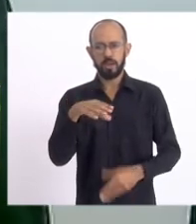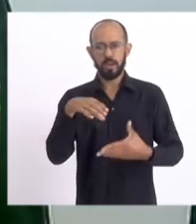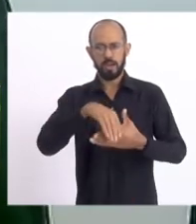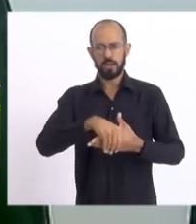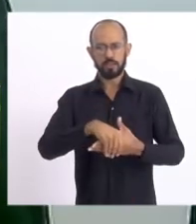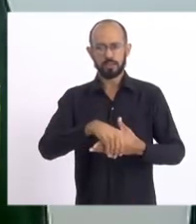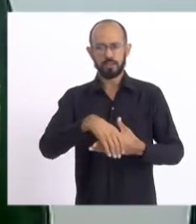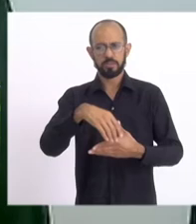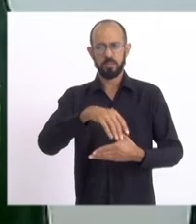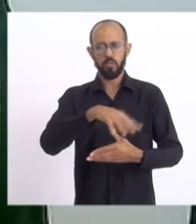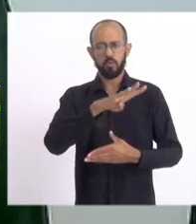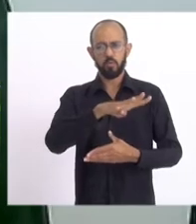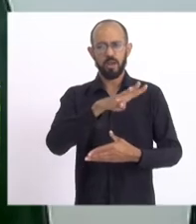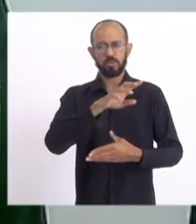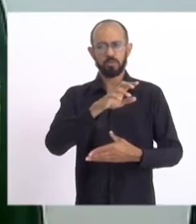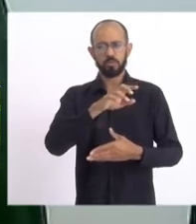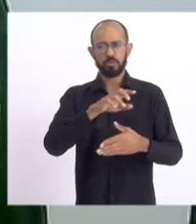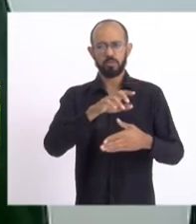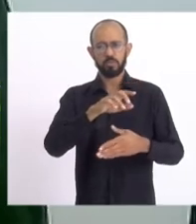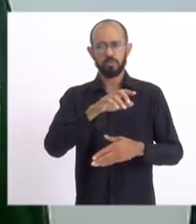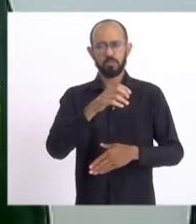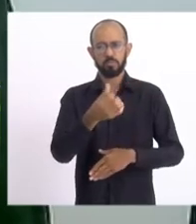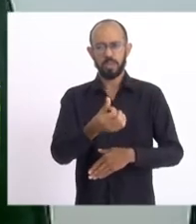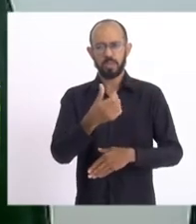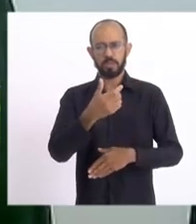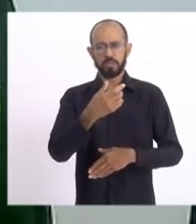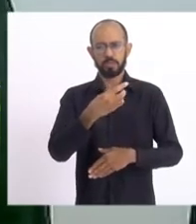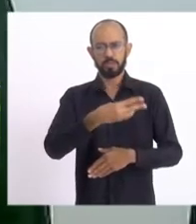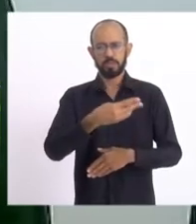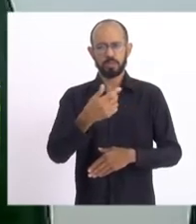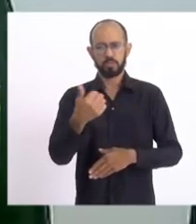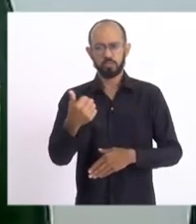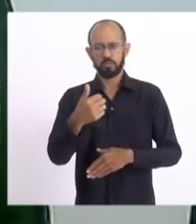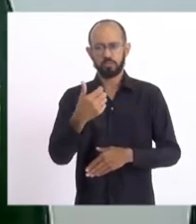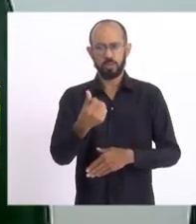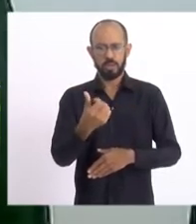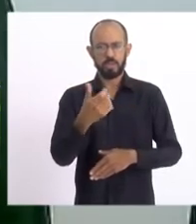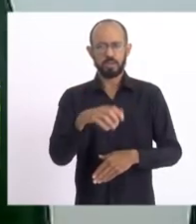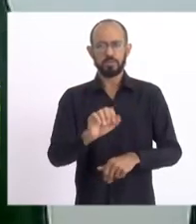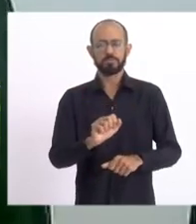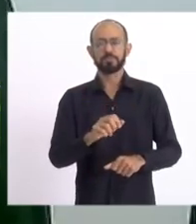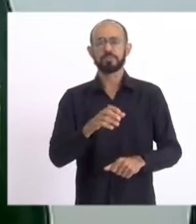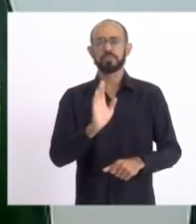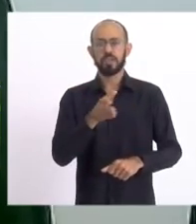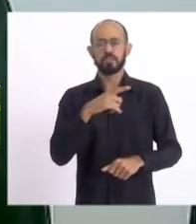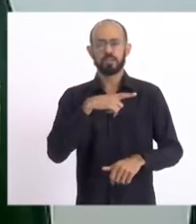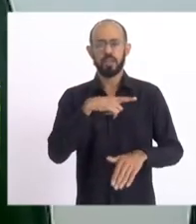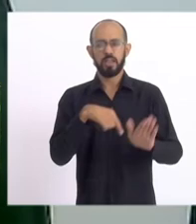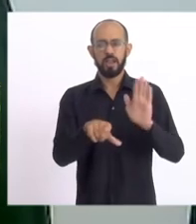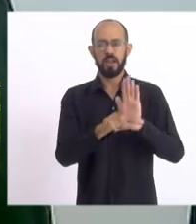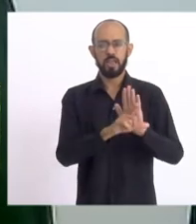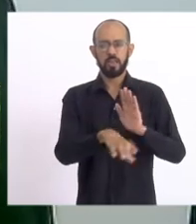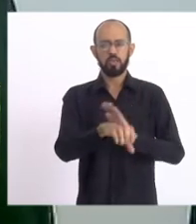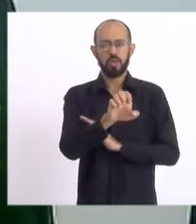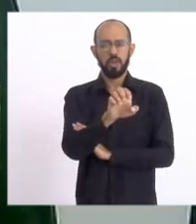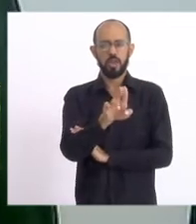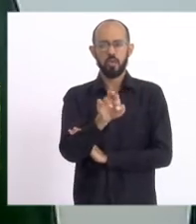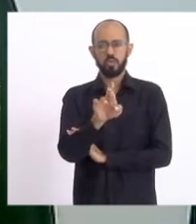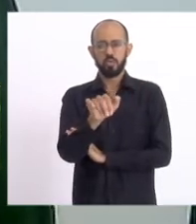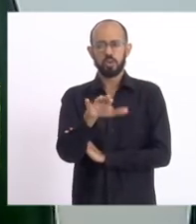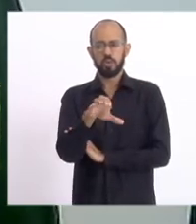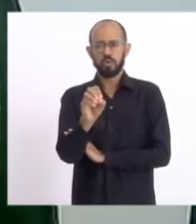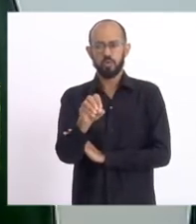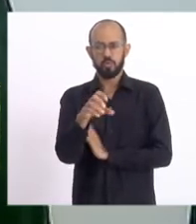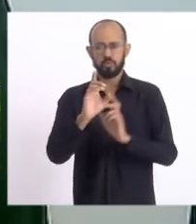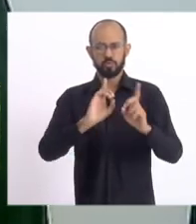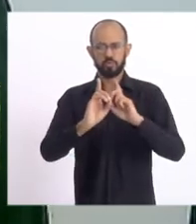lei 4616 de 21. Já existe a lei, o projeto de lei, anexação, projeto de lei do deputado Eurico Júnior. Em